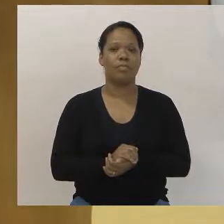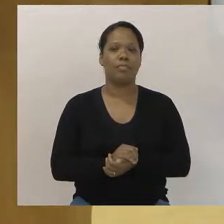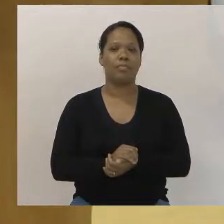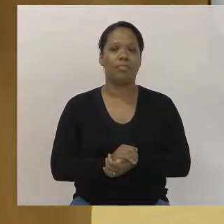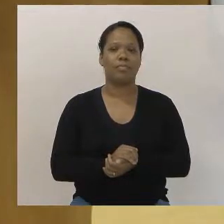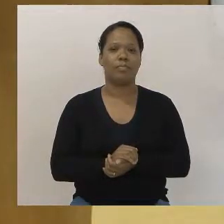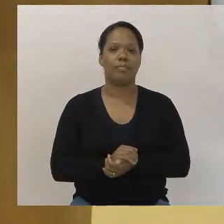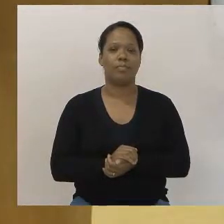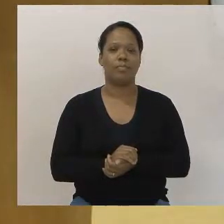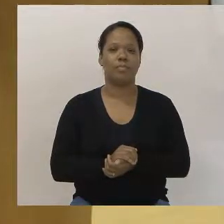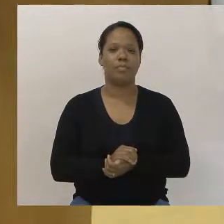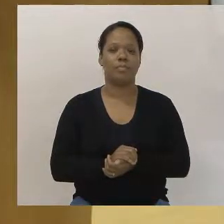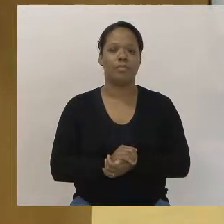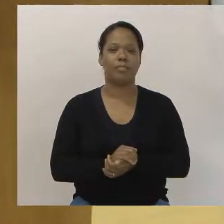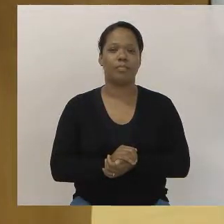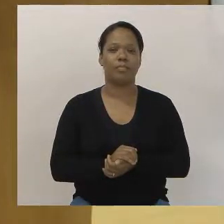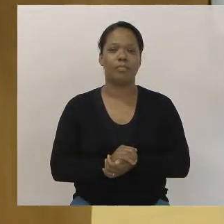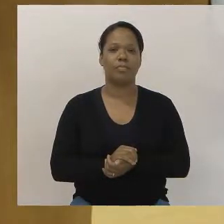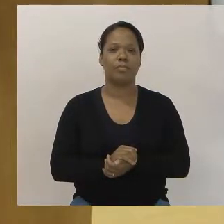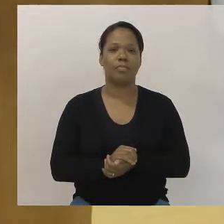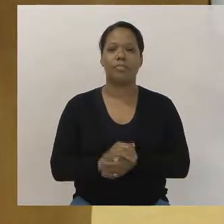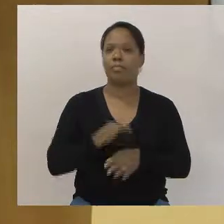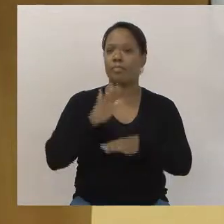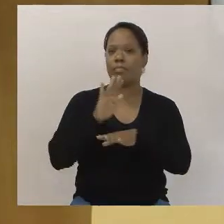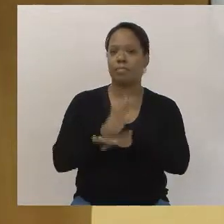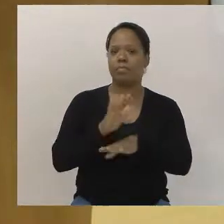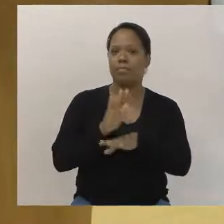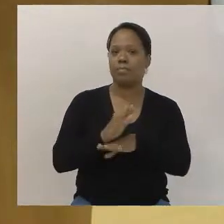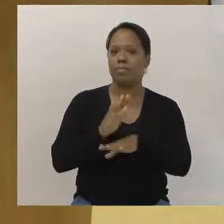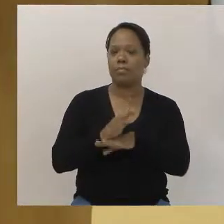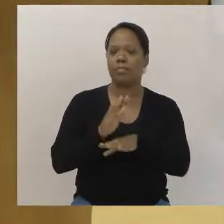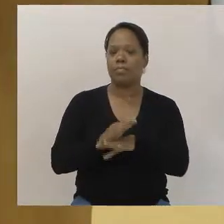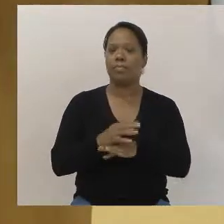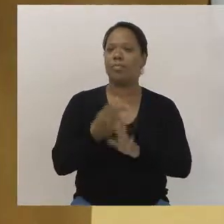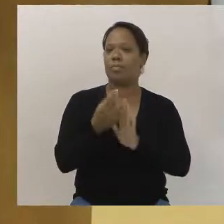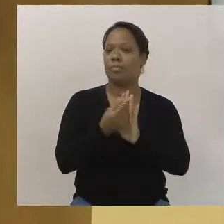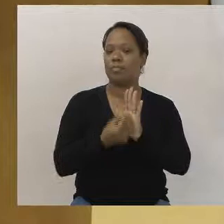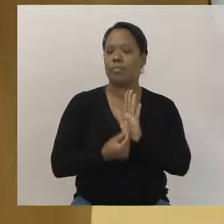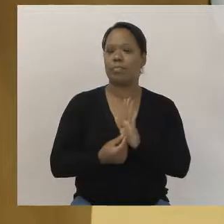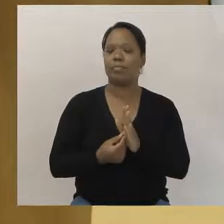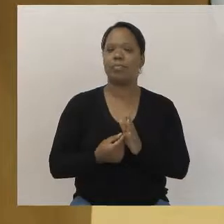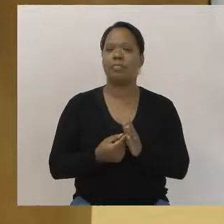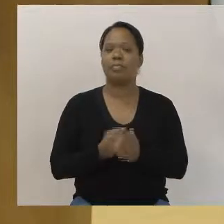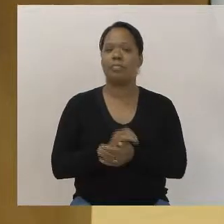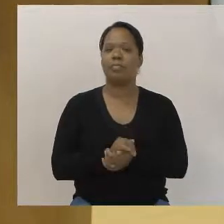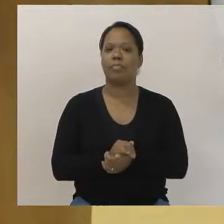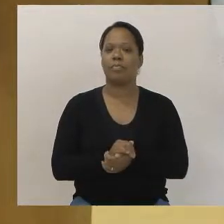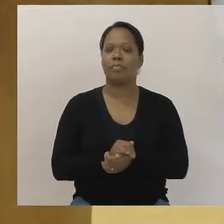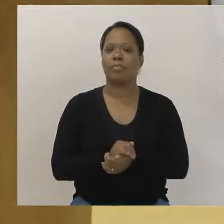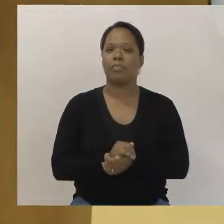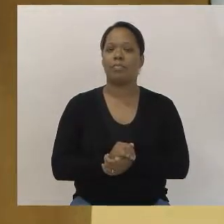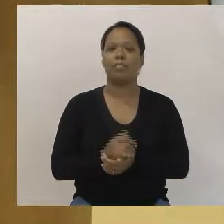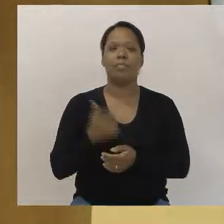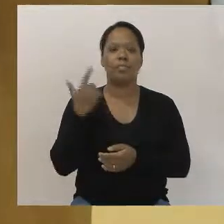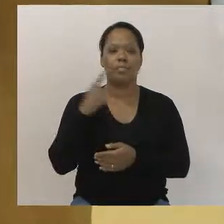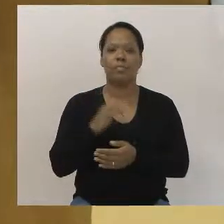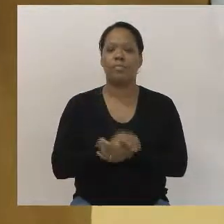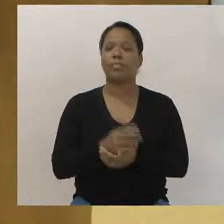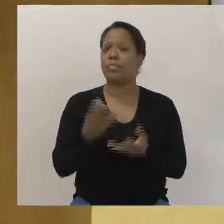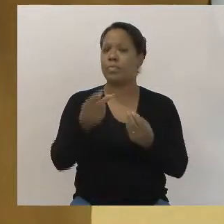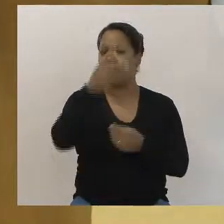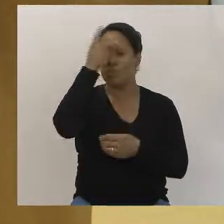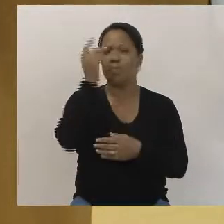a questão é da política desenvolvimento econômico investir muito em geração de renda porque tem muita gente